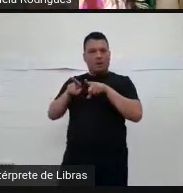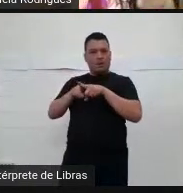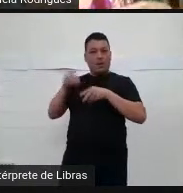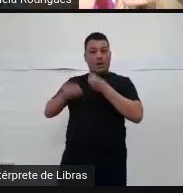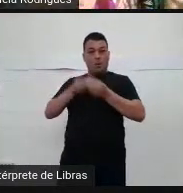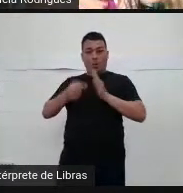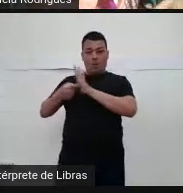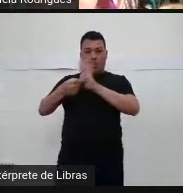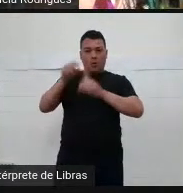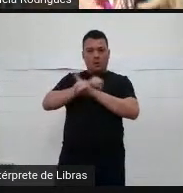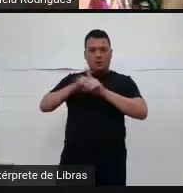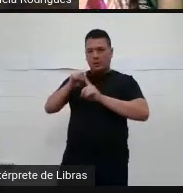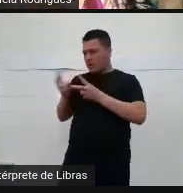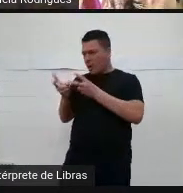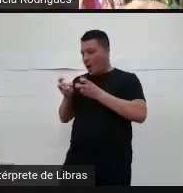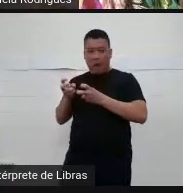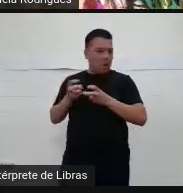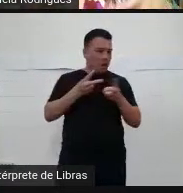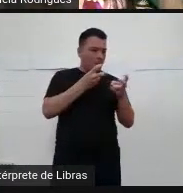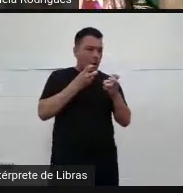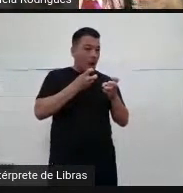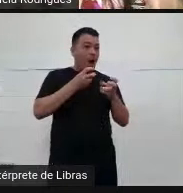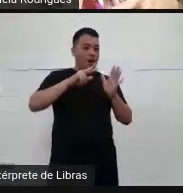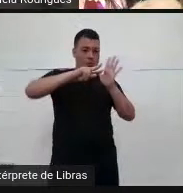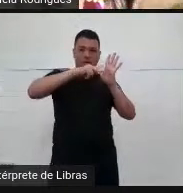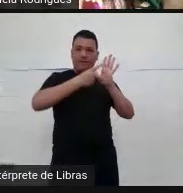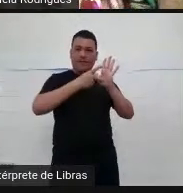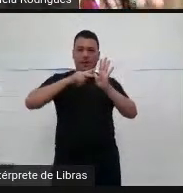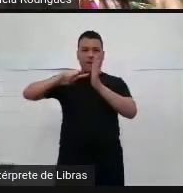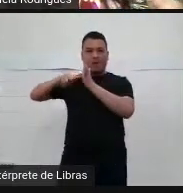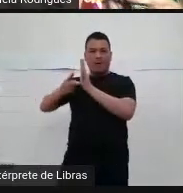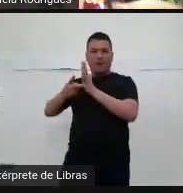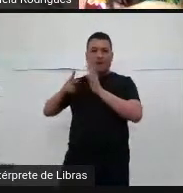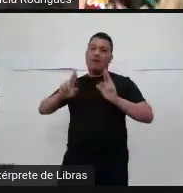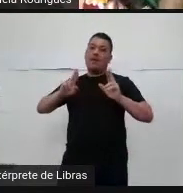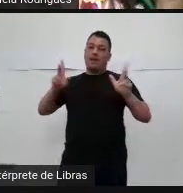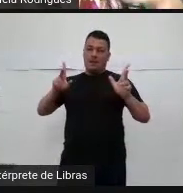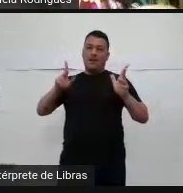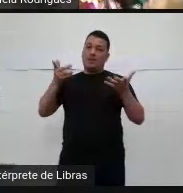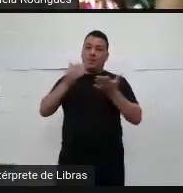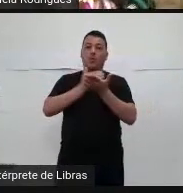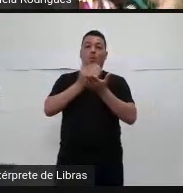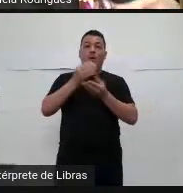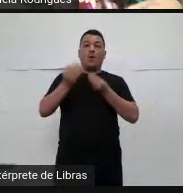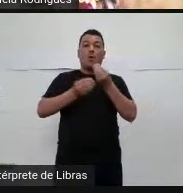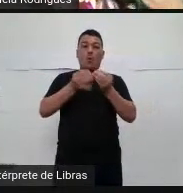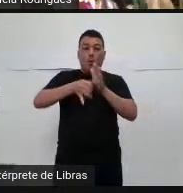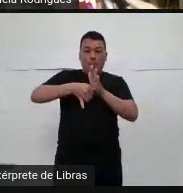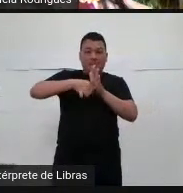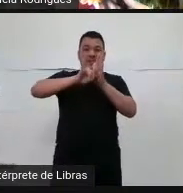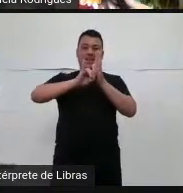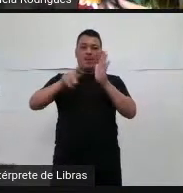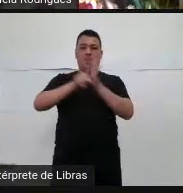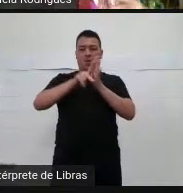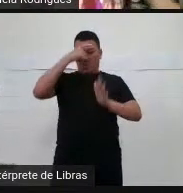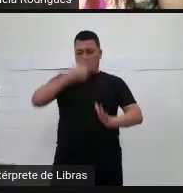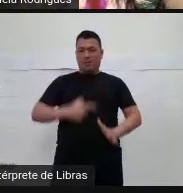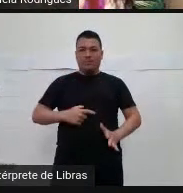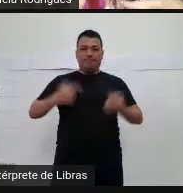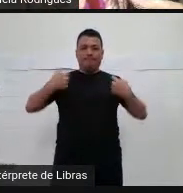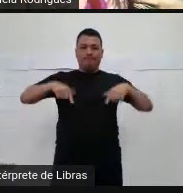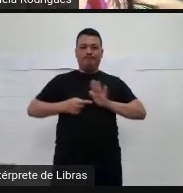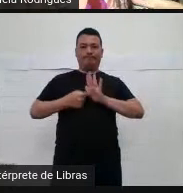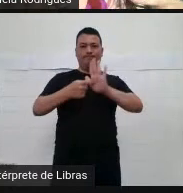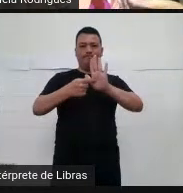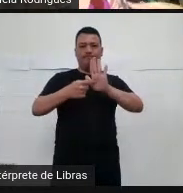cartografado, só acontece devido à sua inserção na estrutura cultural. Então,